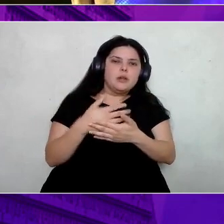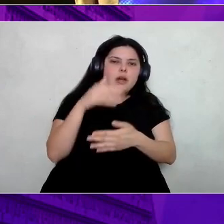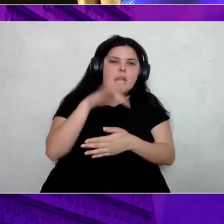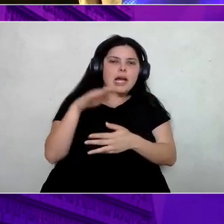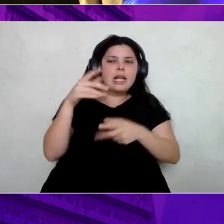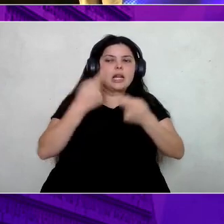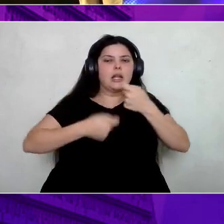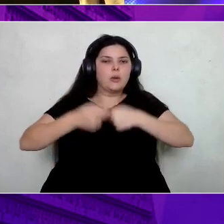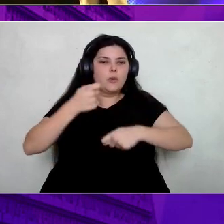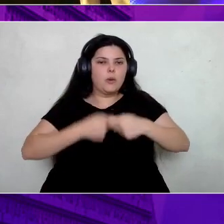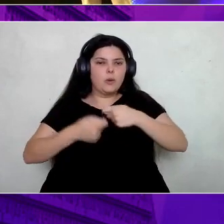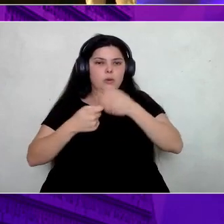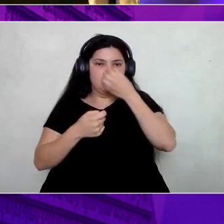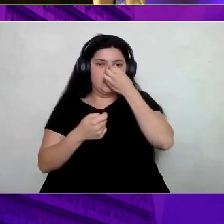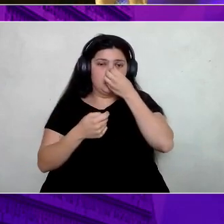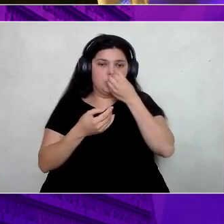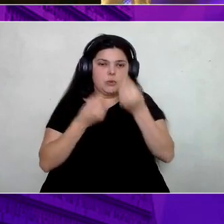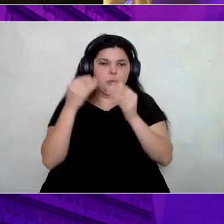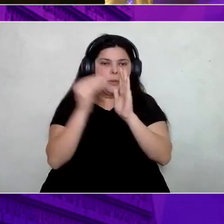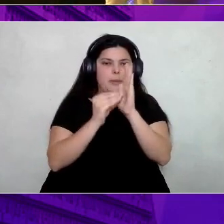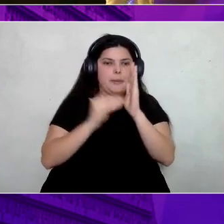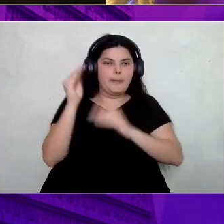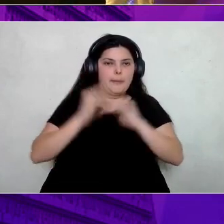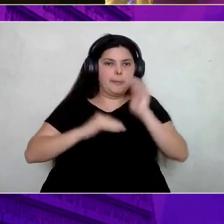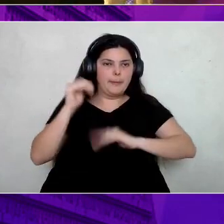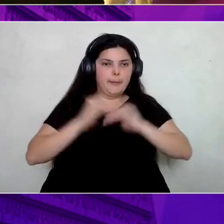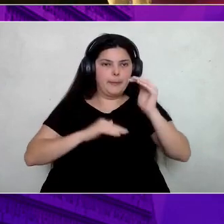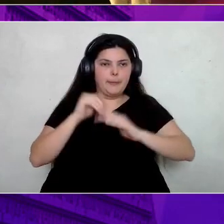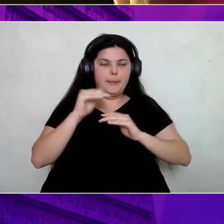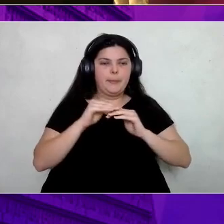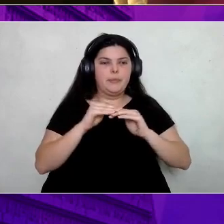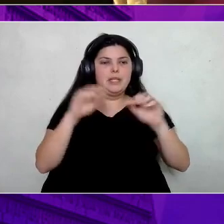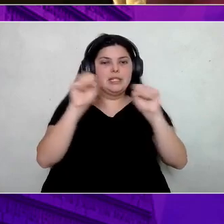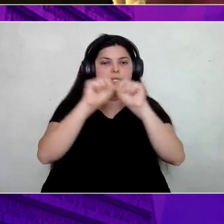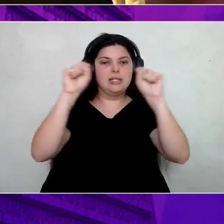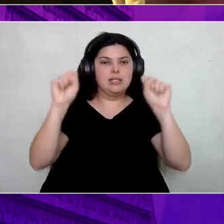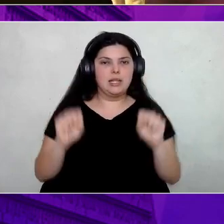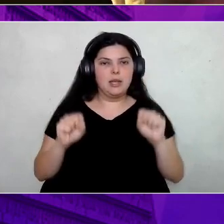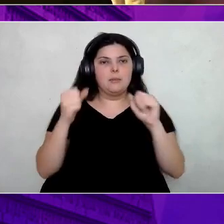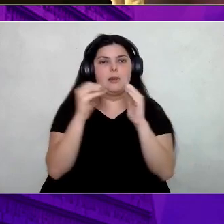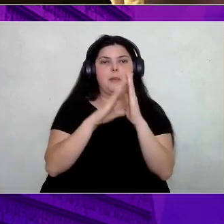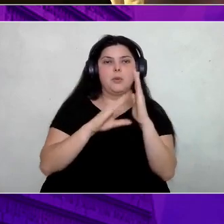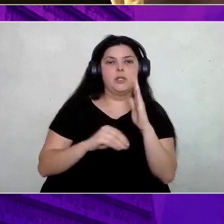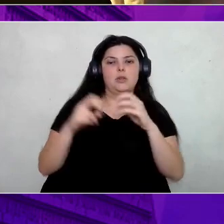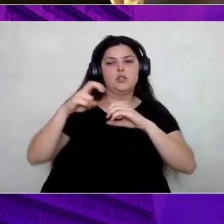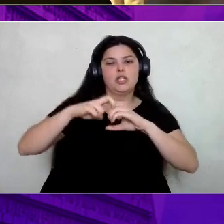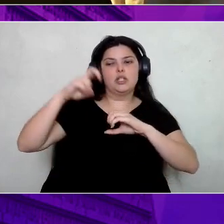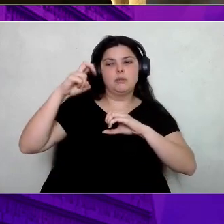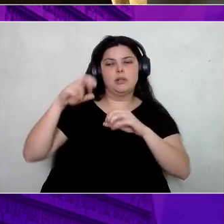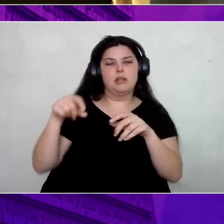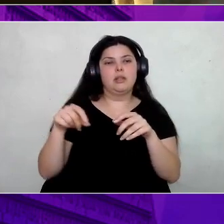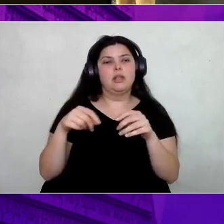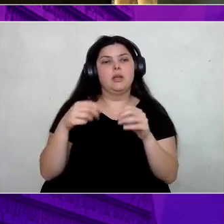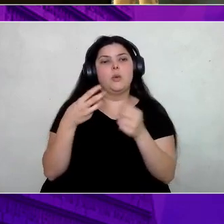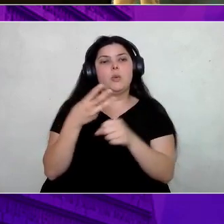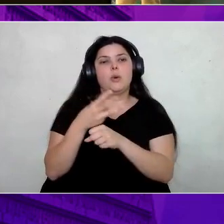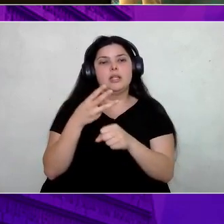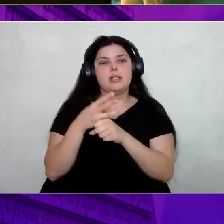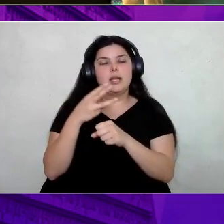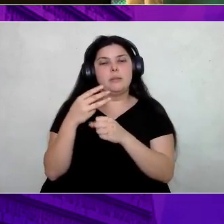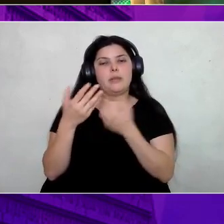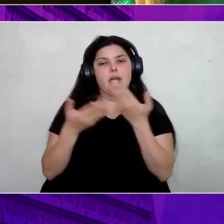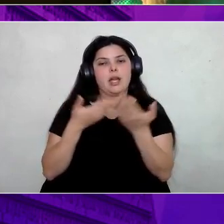como a gente fez a implantação do sistema, do modelo do ChatGPT no WhatsApp de atendimento do Sem